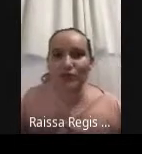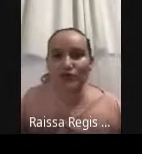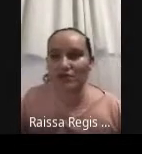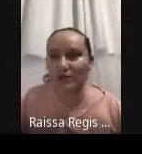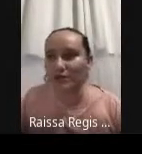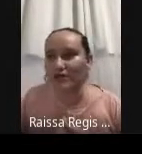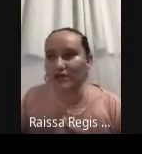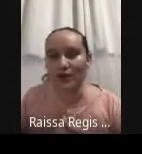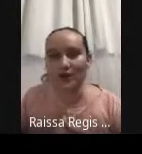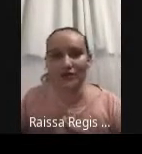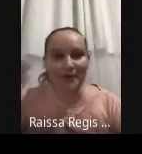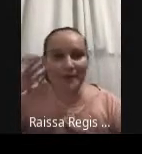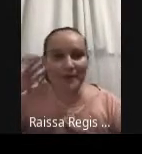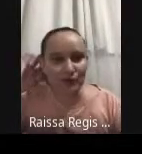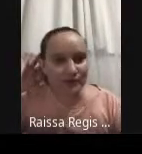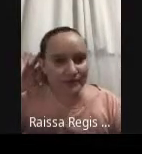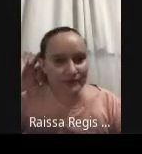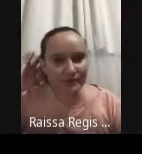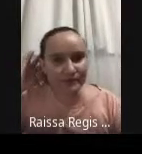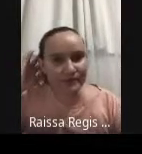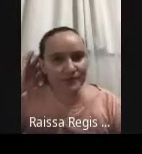Os outros estão me escutando? Qualquer coisa eu falo mais alto.